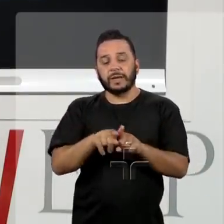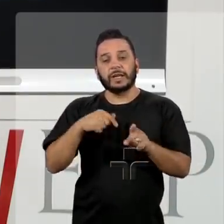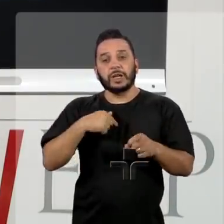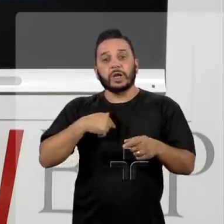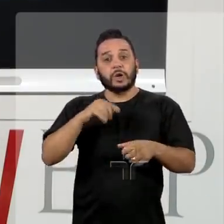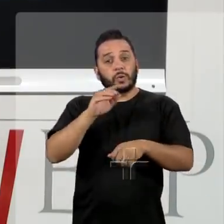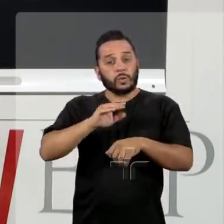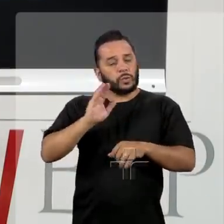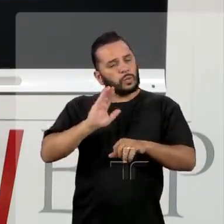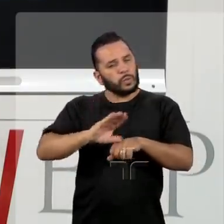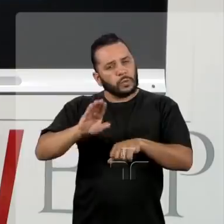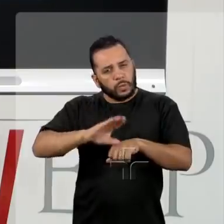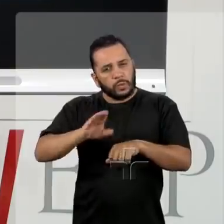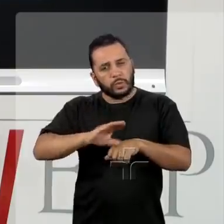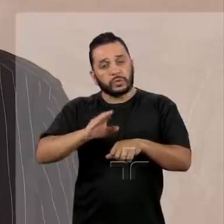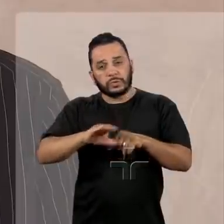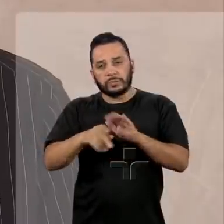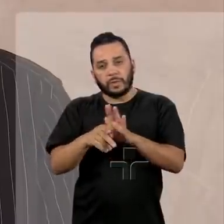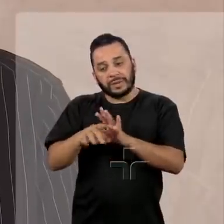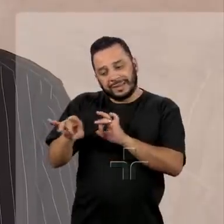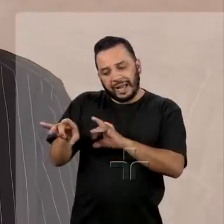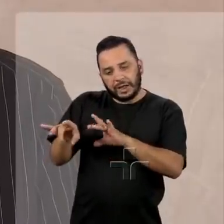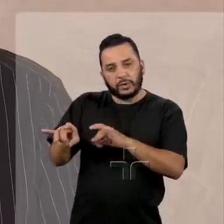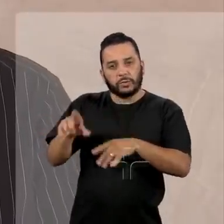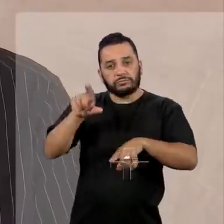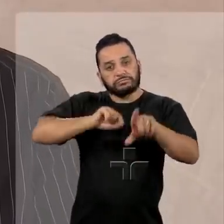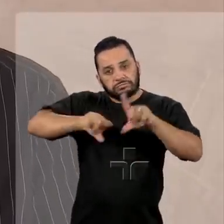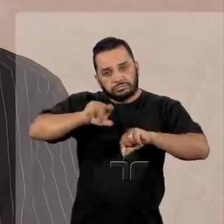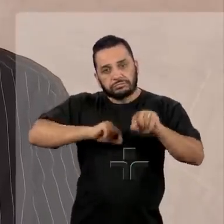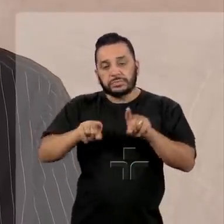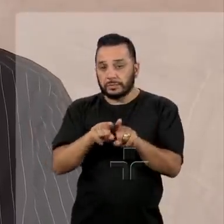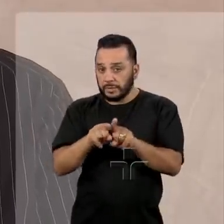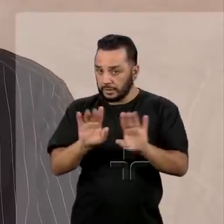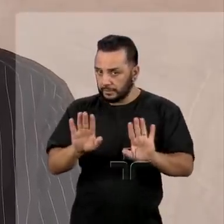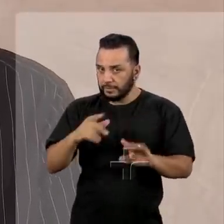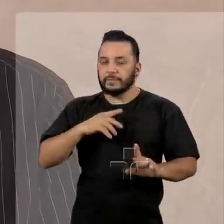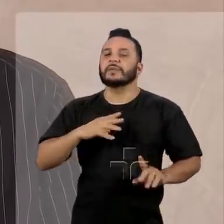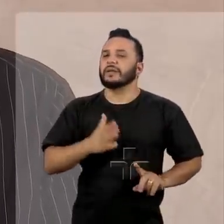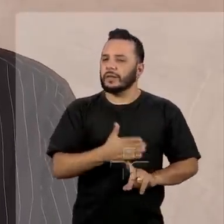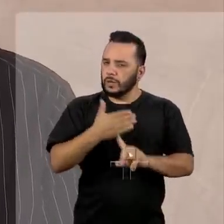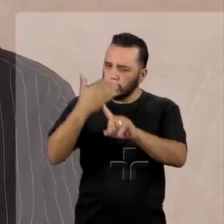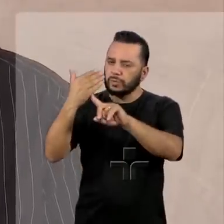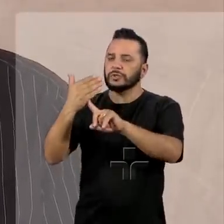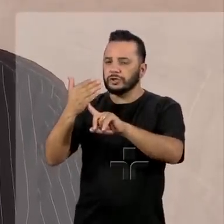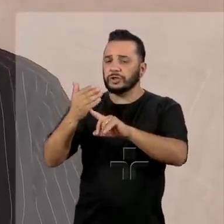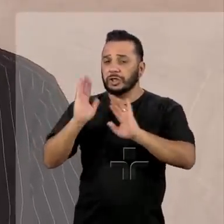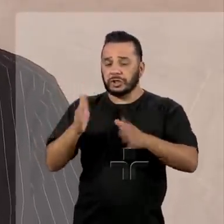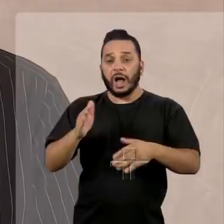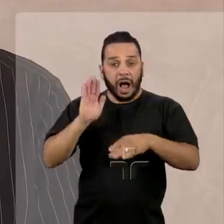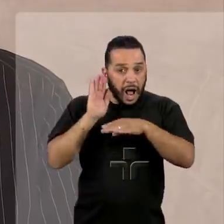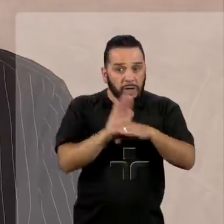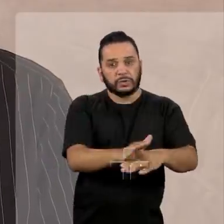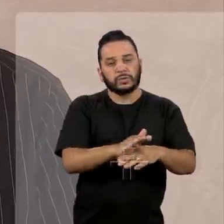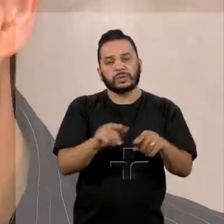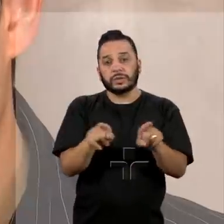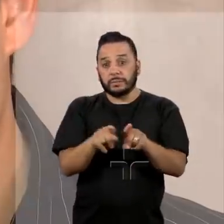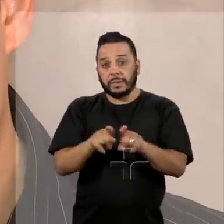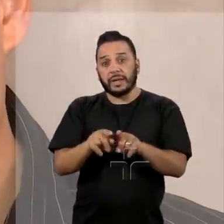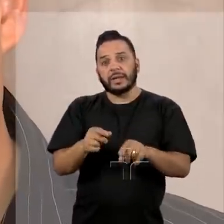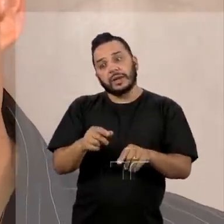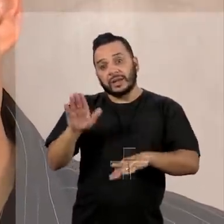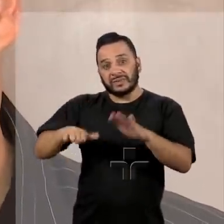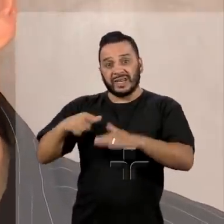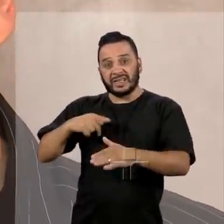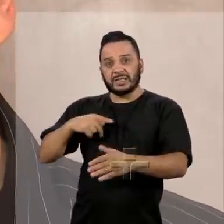mais curtos, como os tecnólogos. Para esse economista, a tecnologia tem modificado ou eliminado muitas profissões.